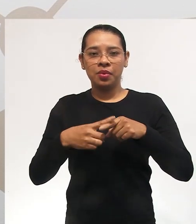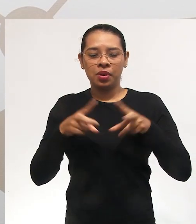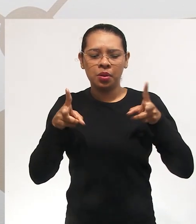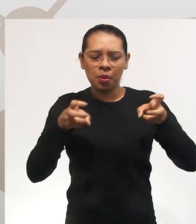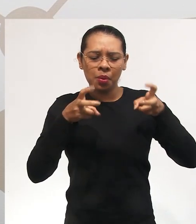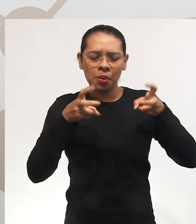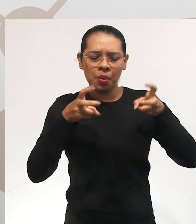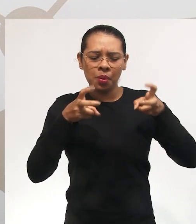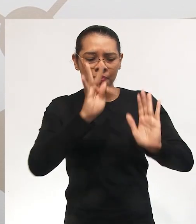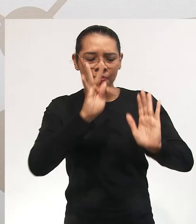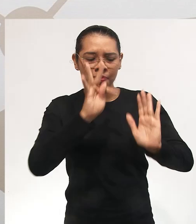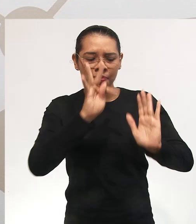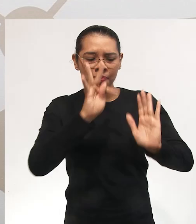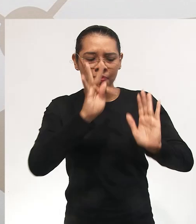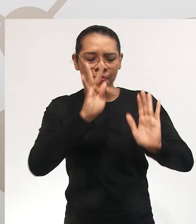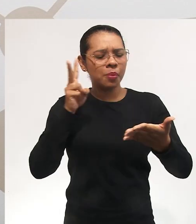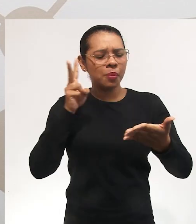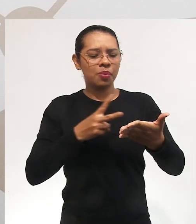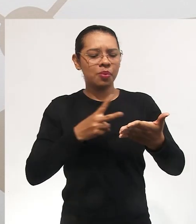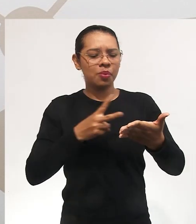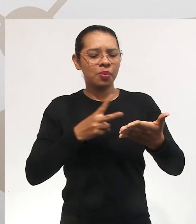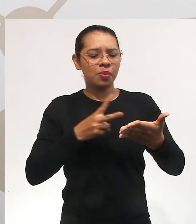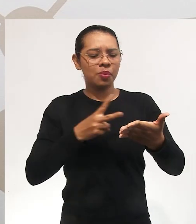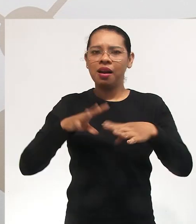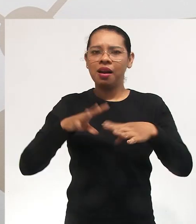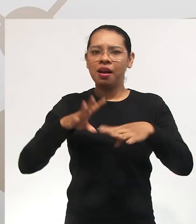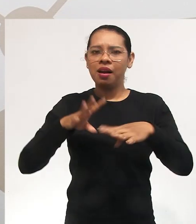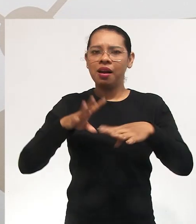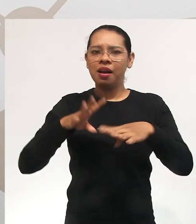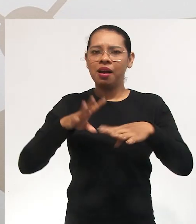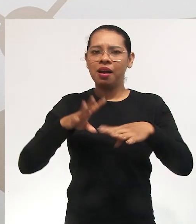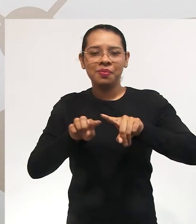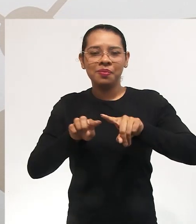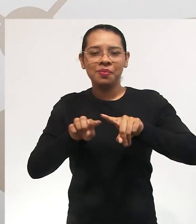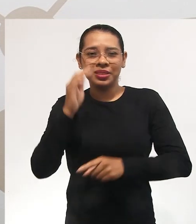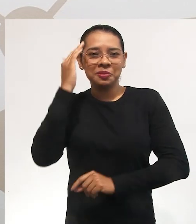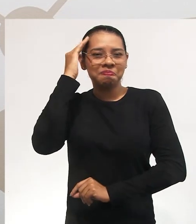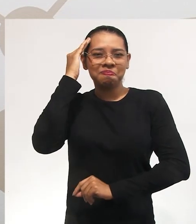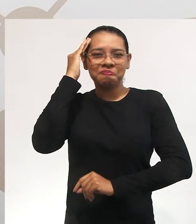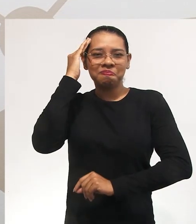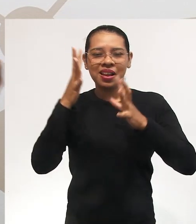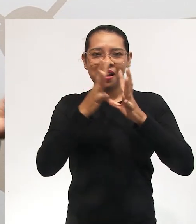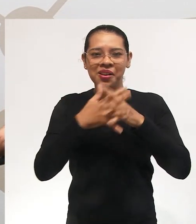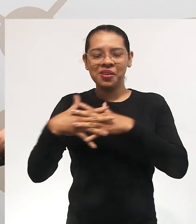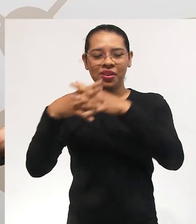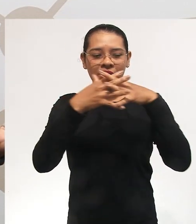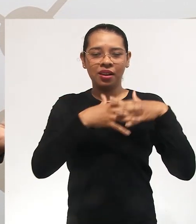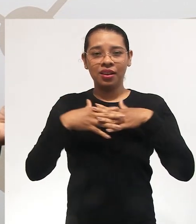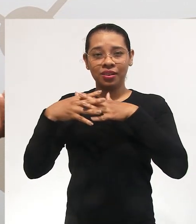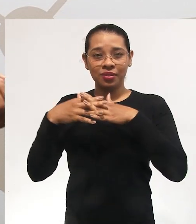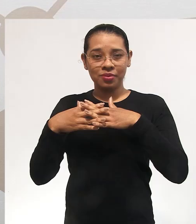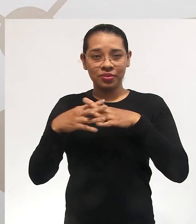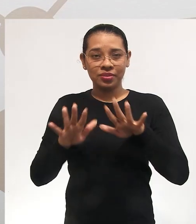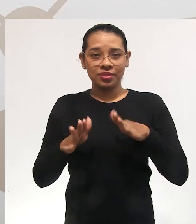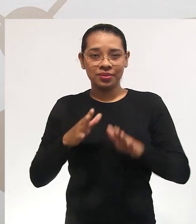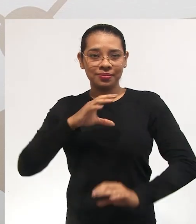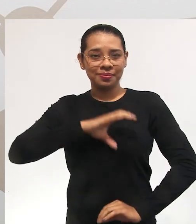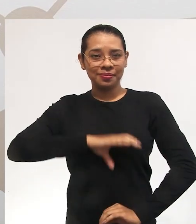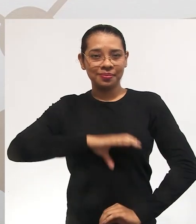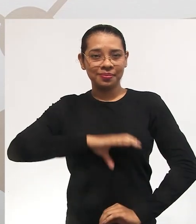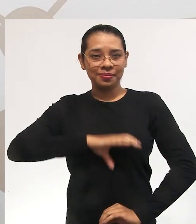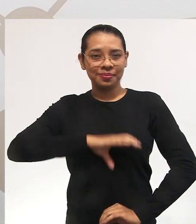percebe que num texto existem as palavras-chave, que aquelas é que vão me dar a direção da resolução do problema. Então, a